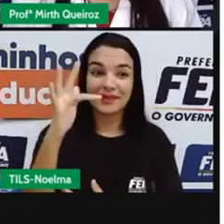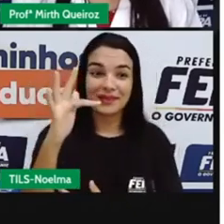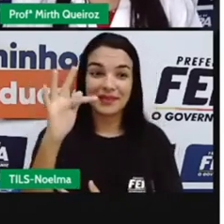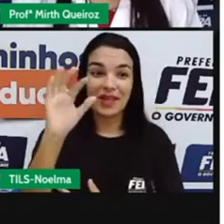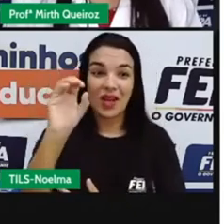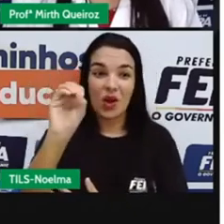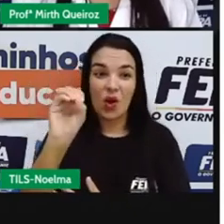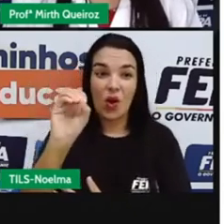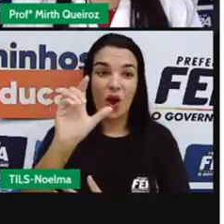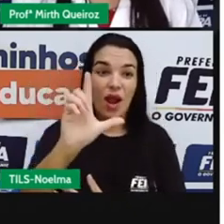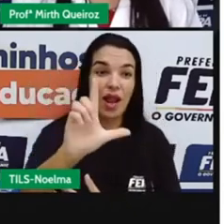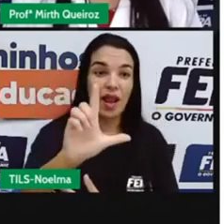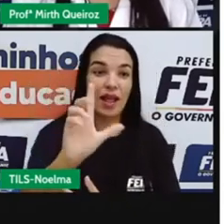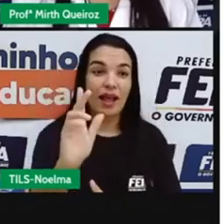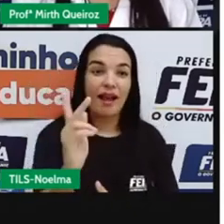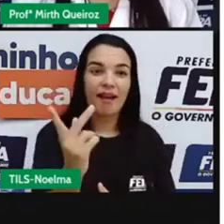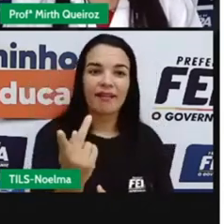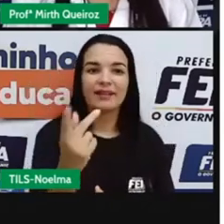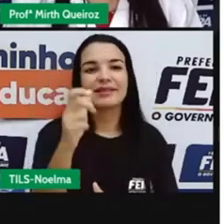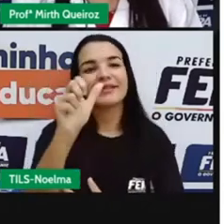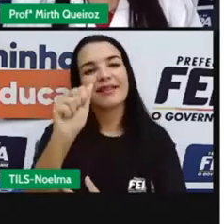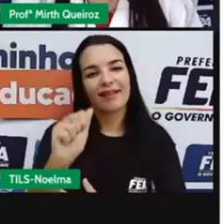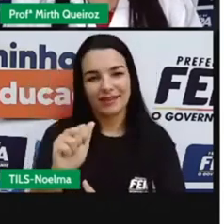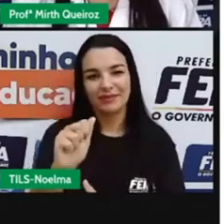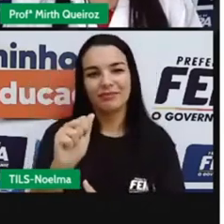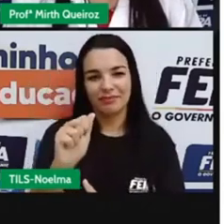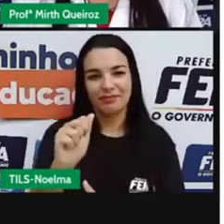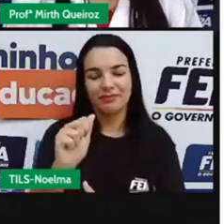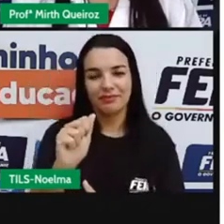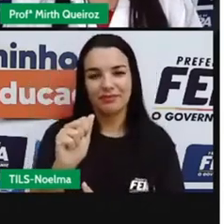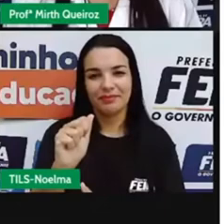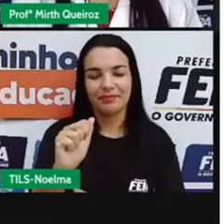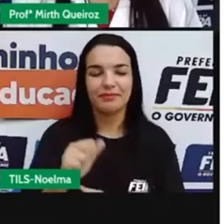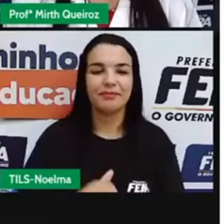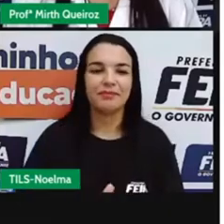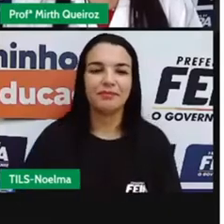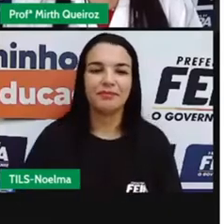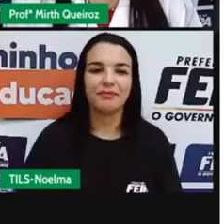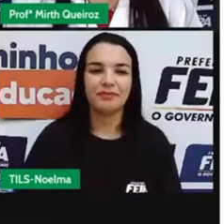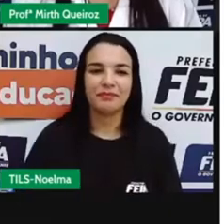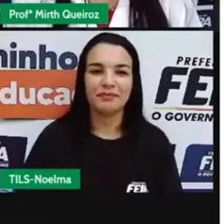Folha se escreve assim. Tem um dígrafo LH. Então fica